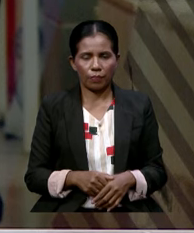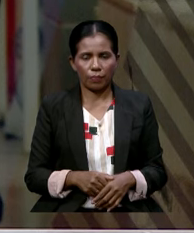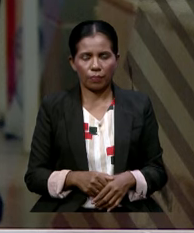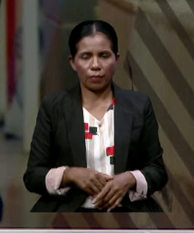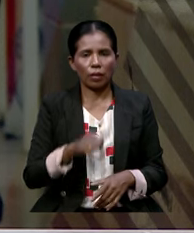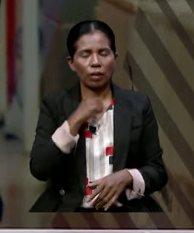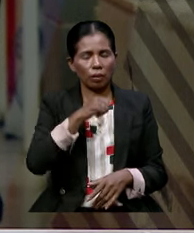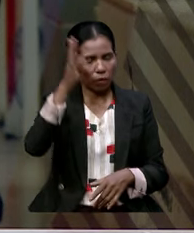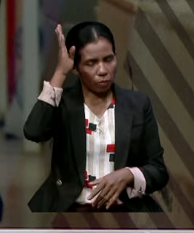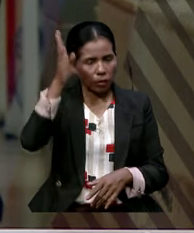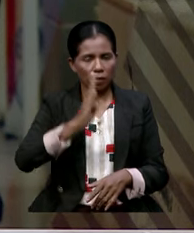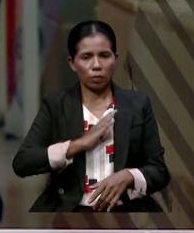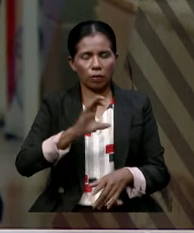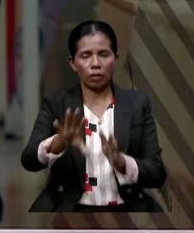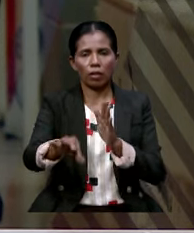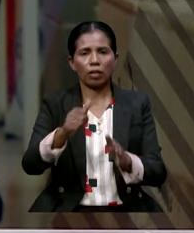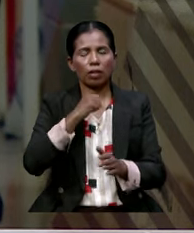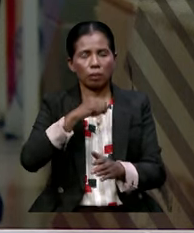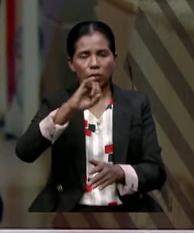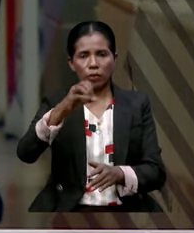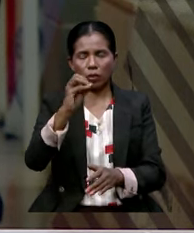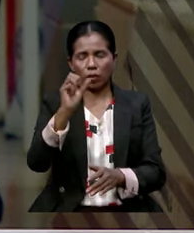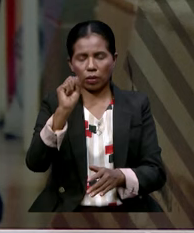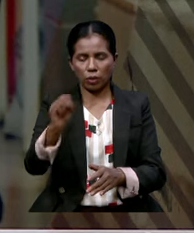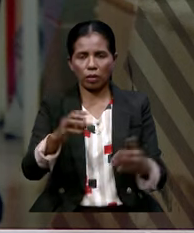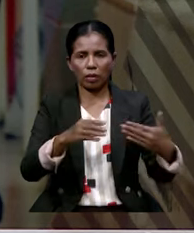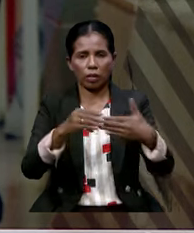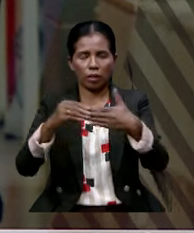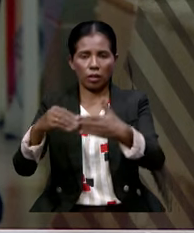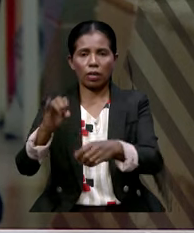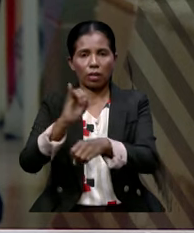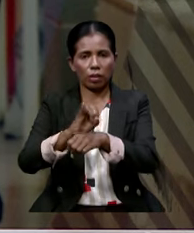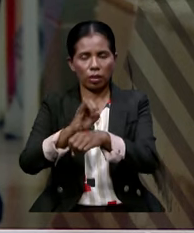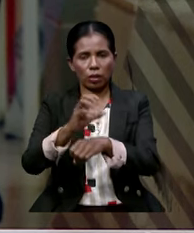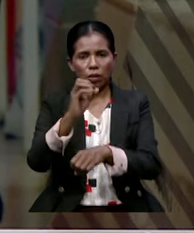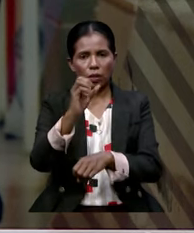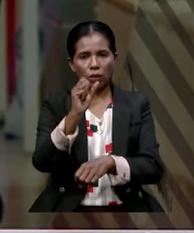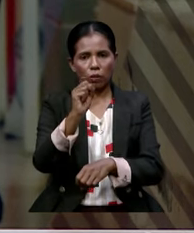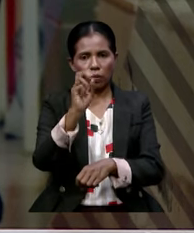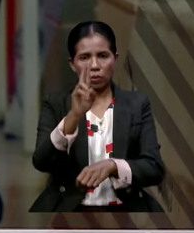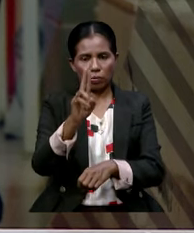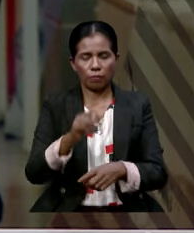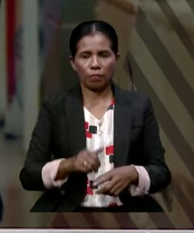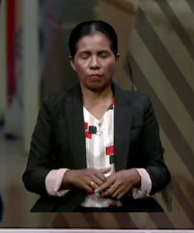Bispo Diocese Bocão nomeia Padre José Gonzaga o de liderar a paróquia Ossu.